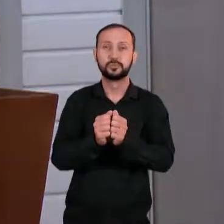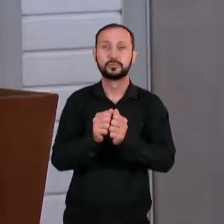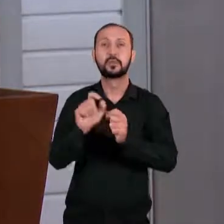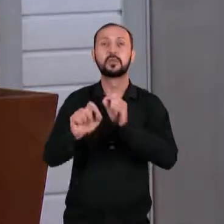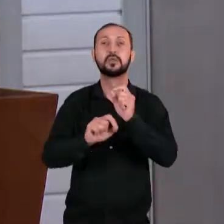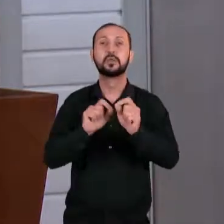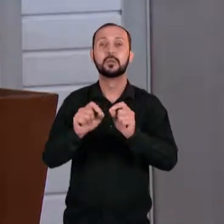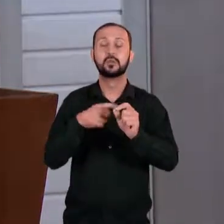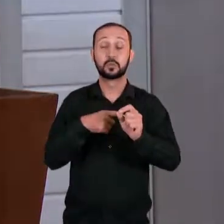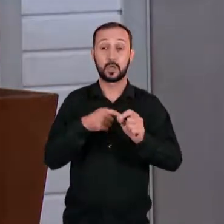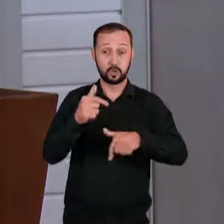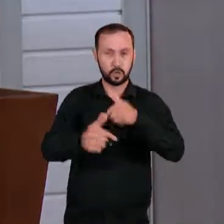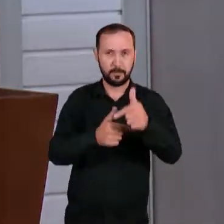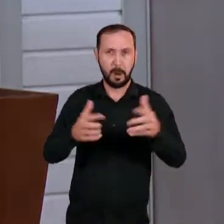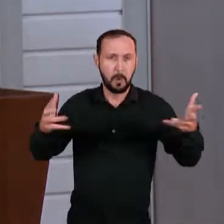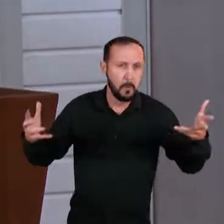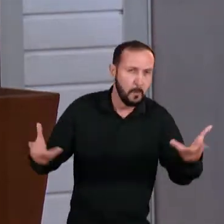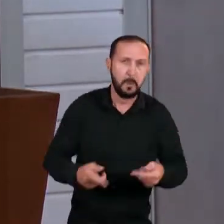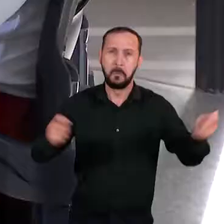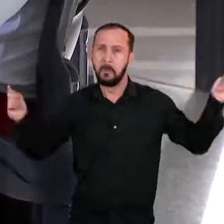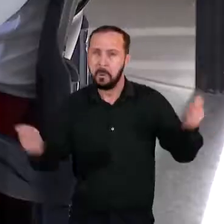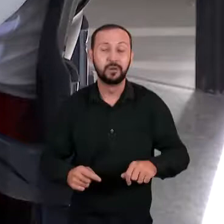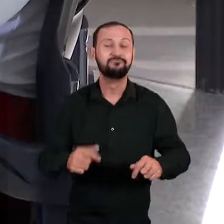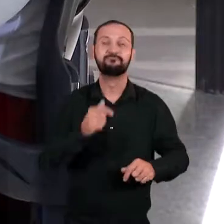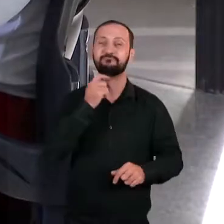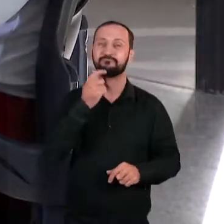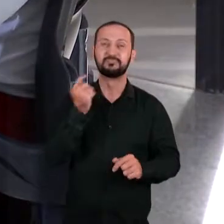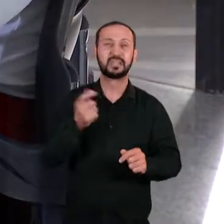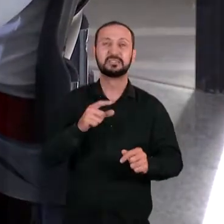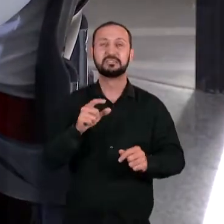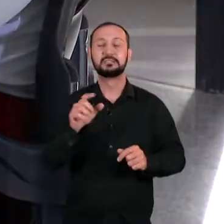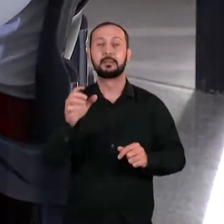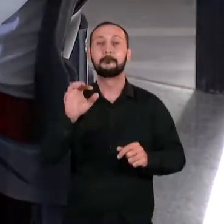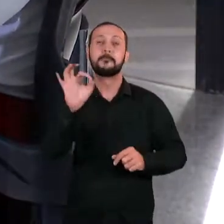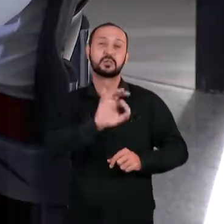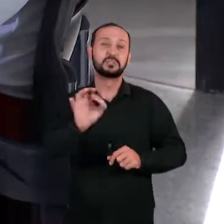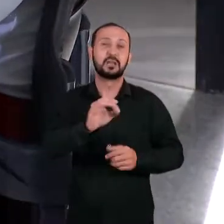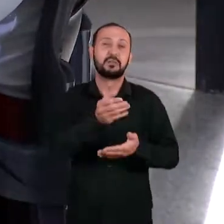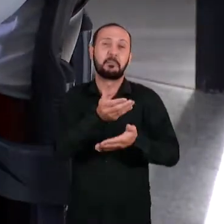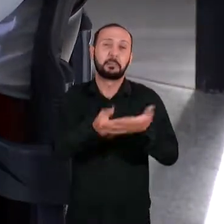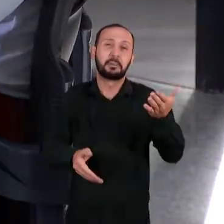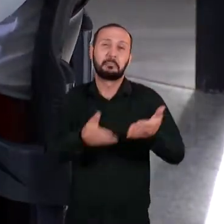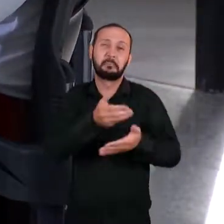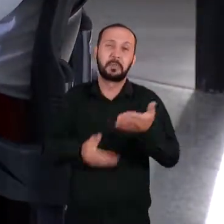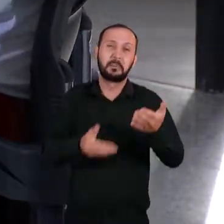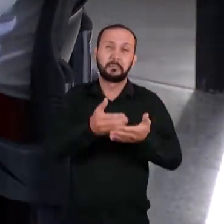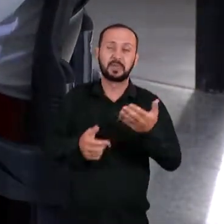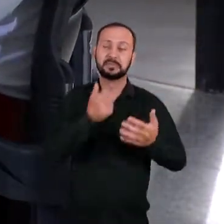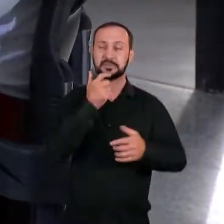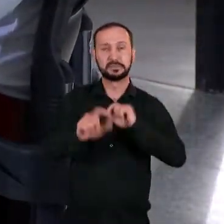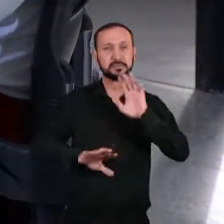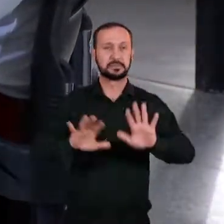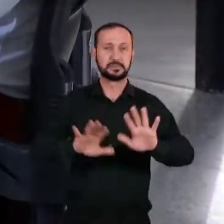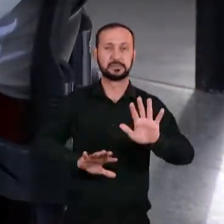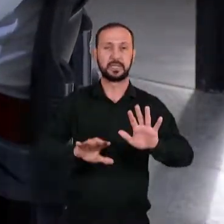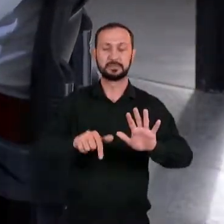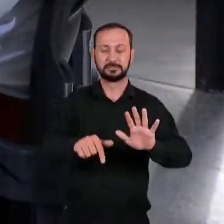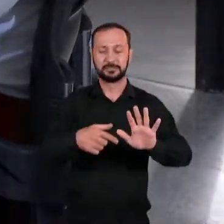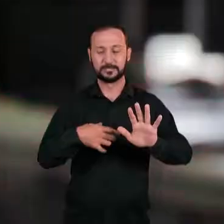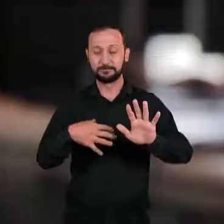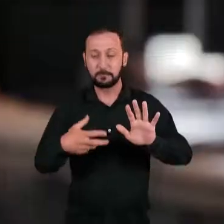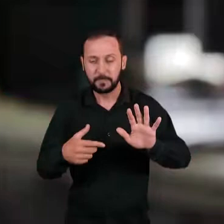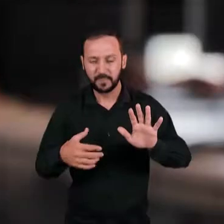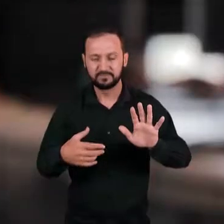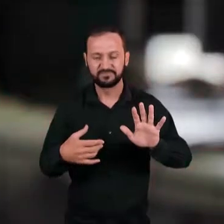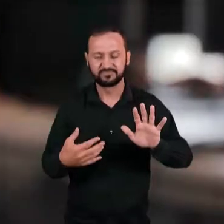perda da eficiência no trabalho. Então, o paciente ele não necessariamente tem que ter a dificuldade de executar, mas ele sente que ele não cumpre o que ele deveria,